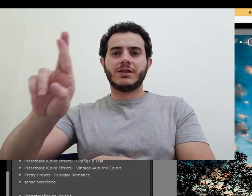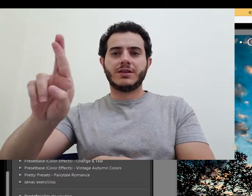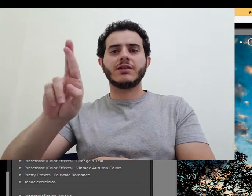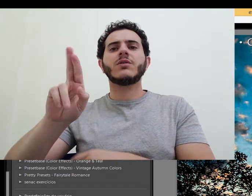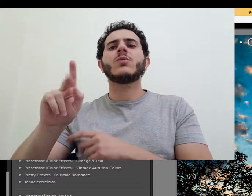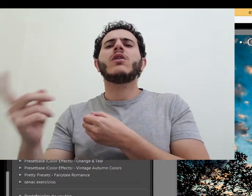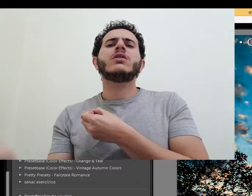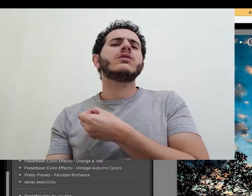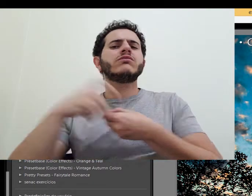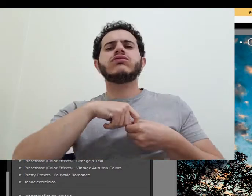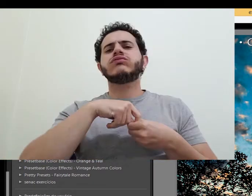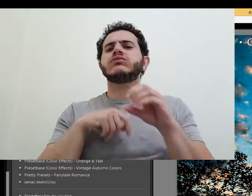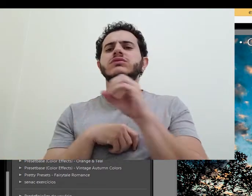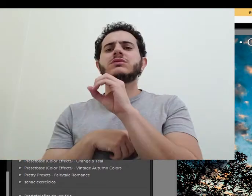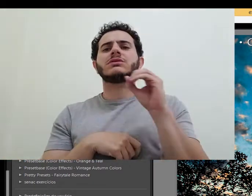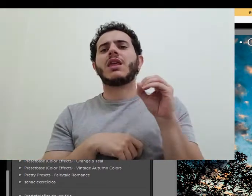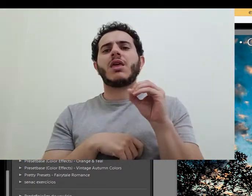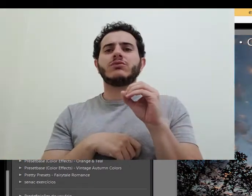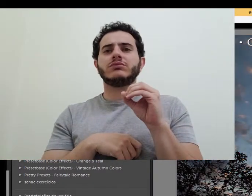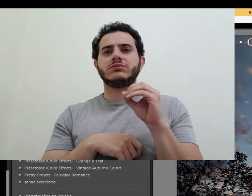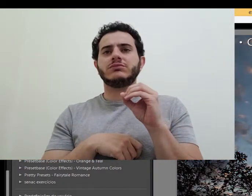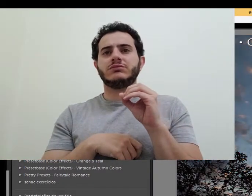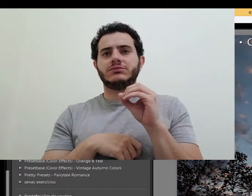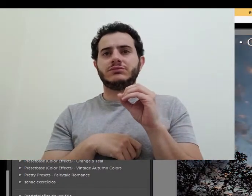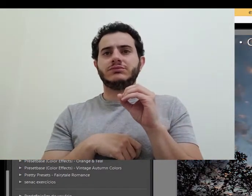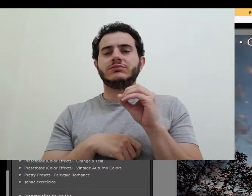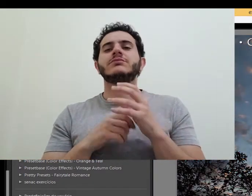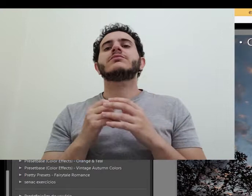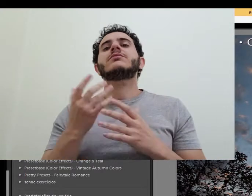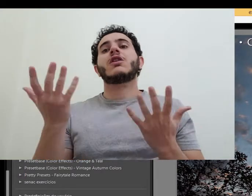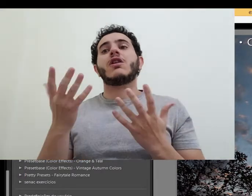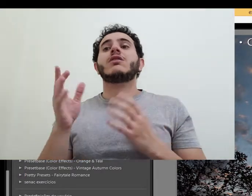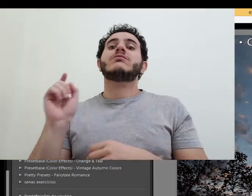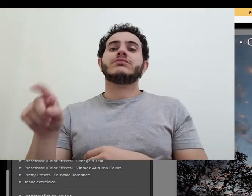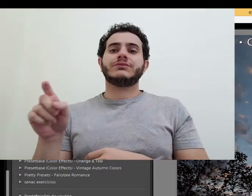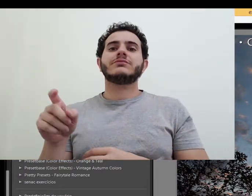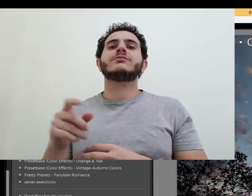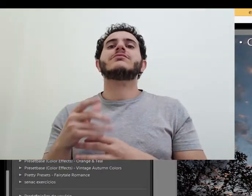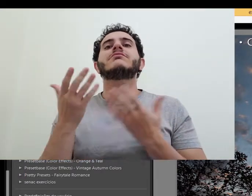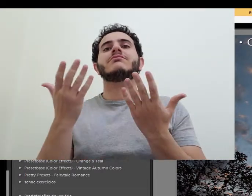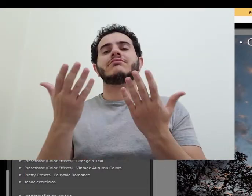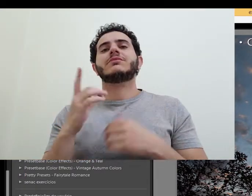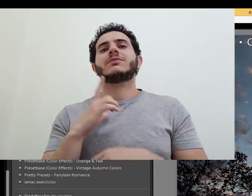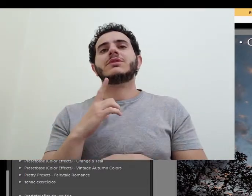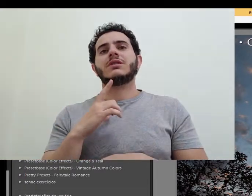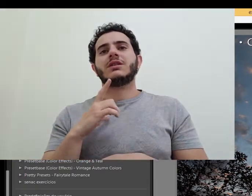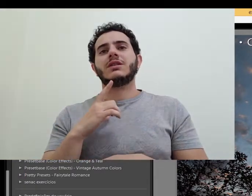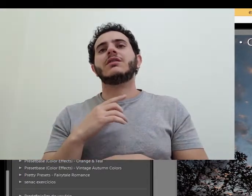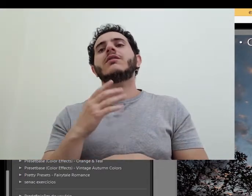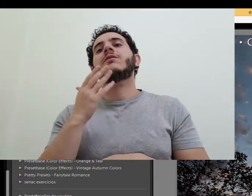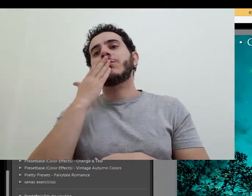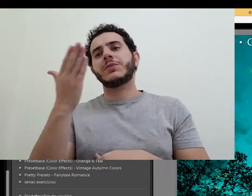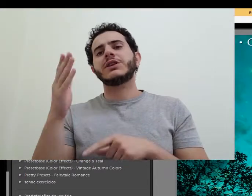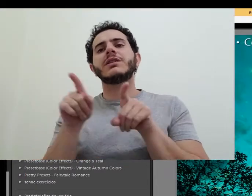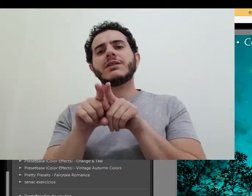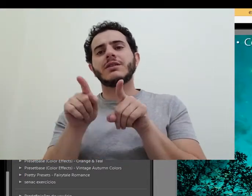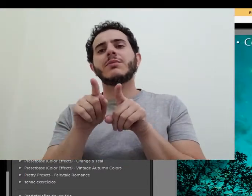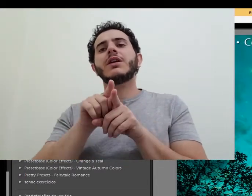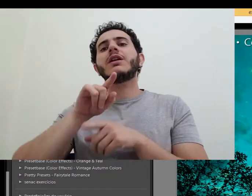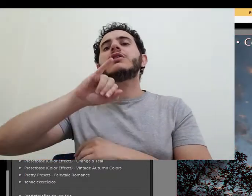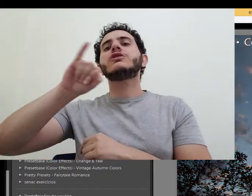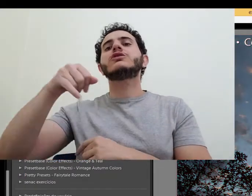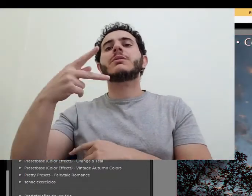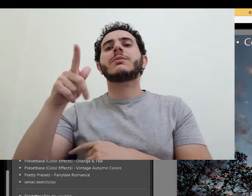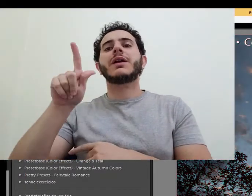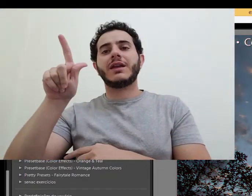para redefinir essa fotografia. Ó. Redefinir ela, está redefinida a foto. E vou redefinir o